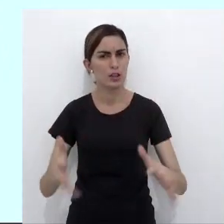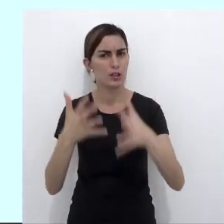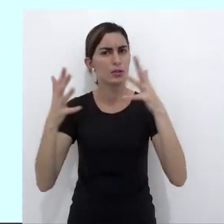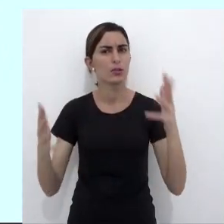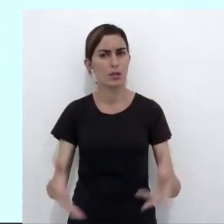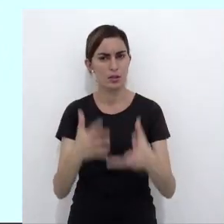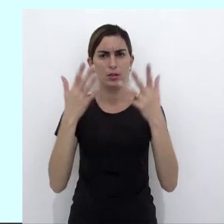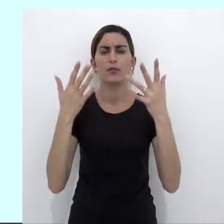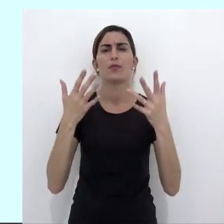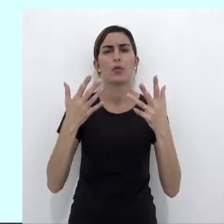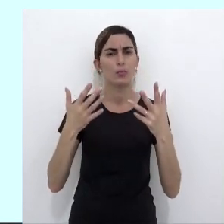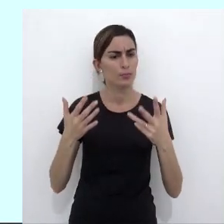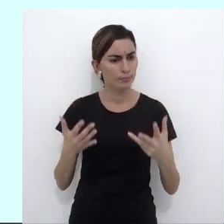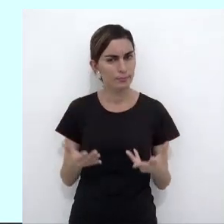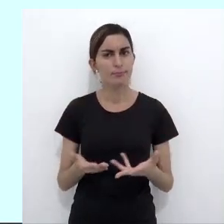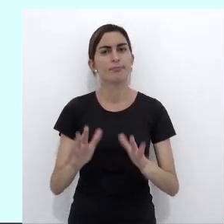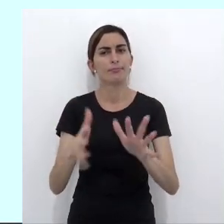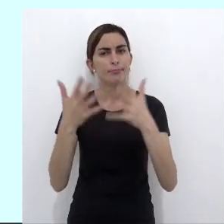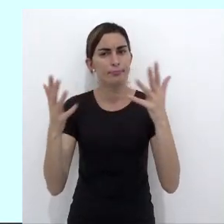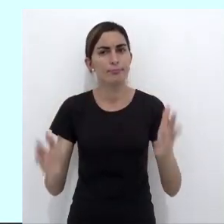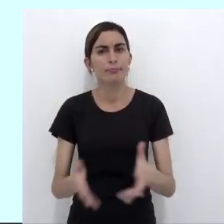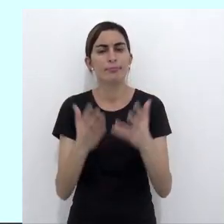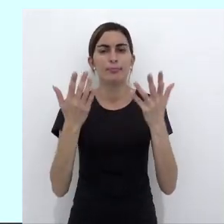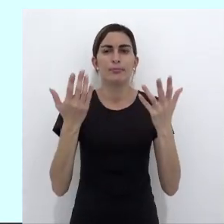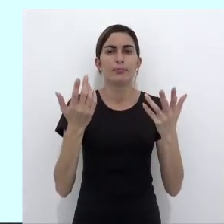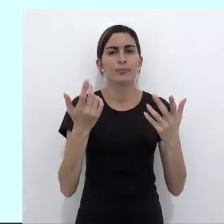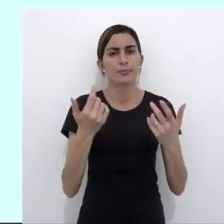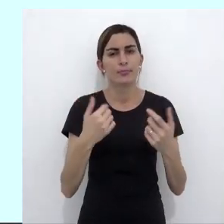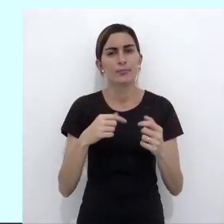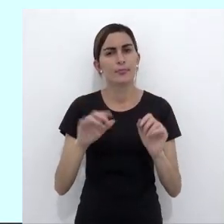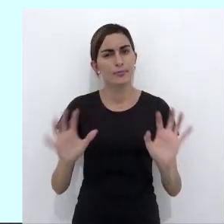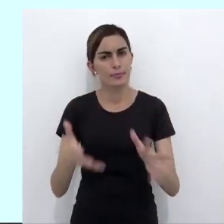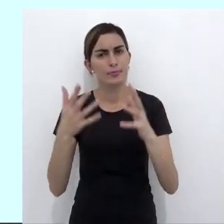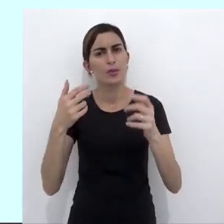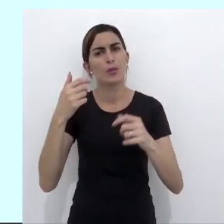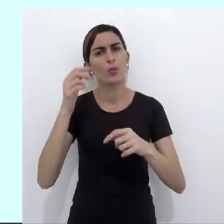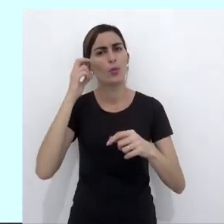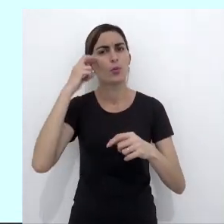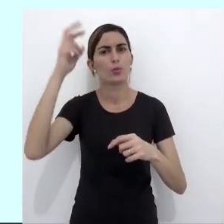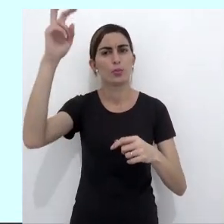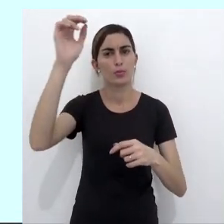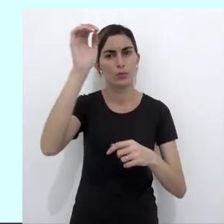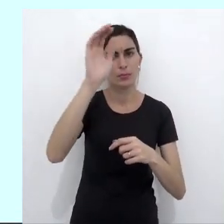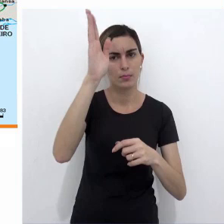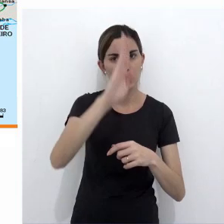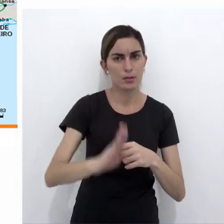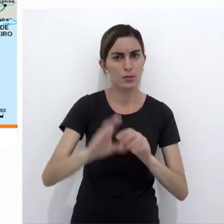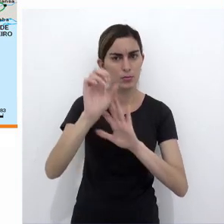grande mecenas que incentivou, na realidade, a cultura brasileira no século XIX.